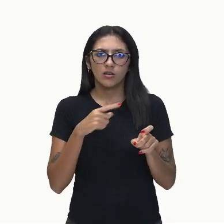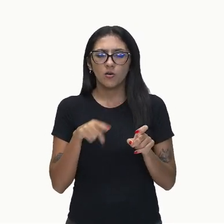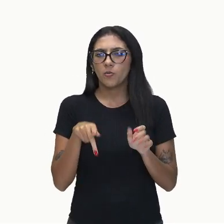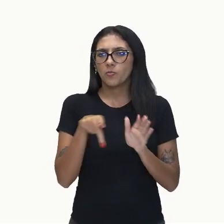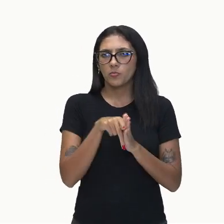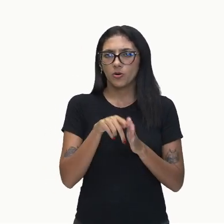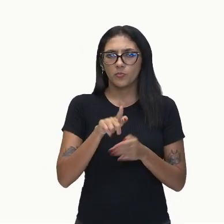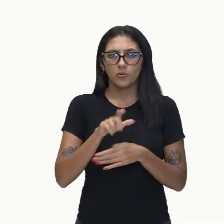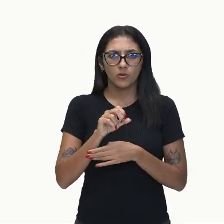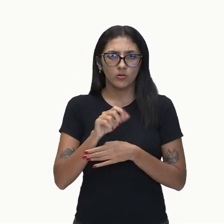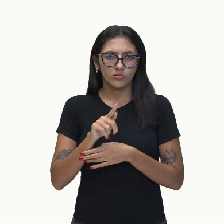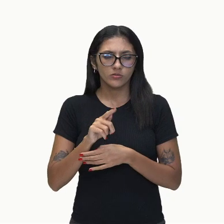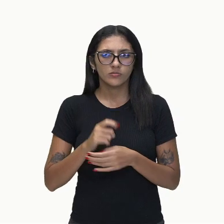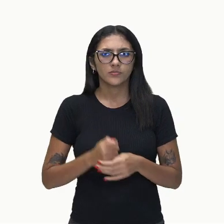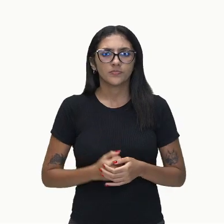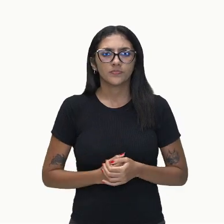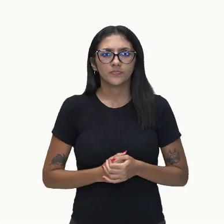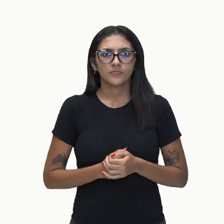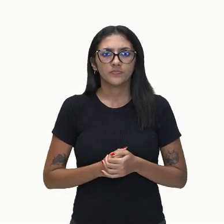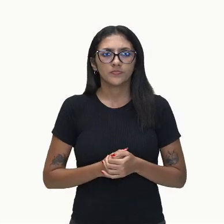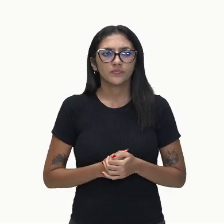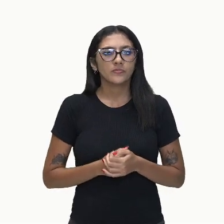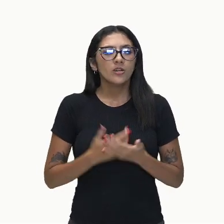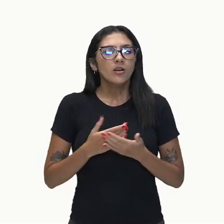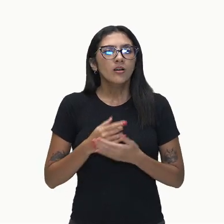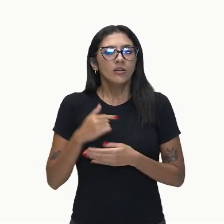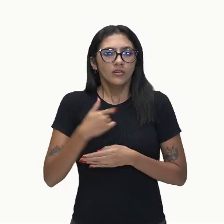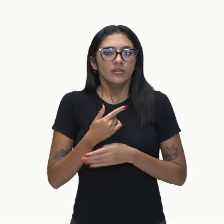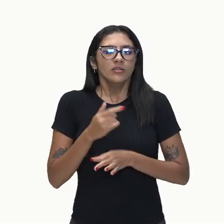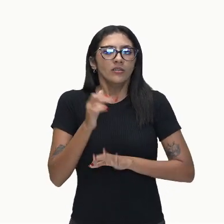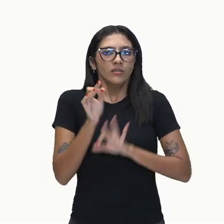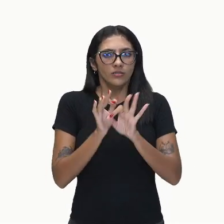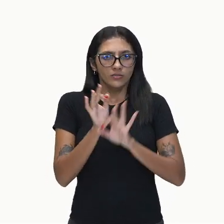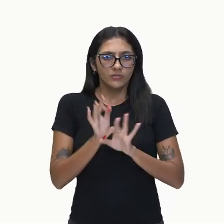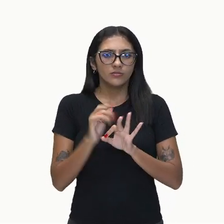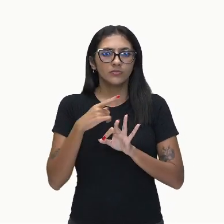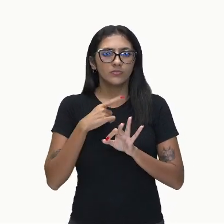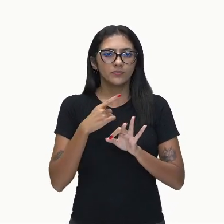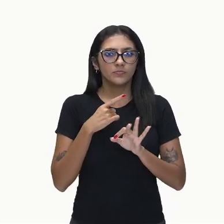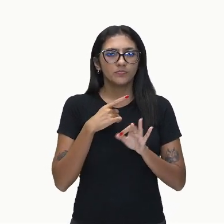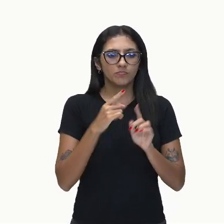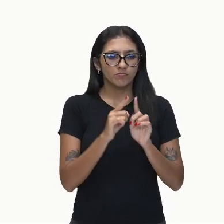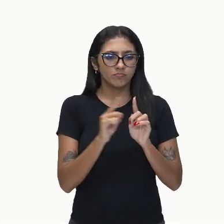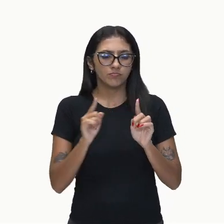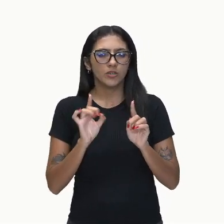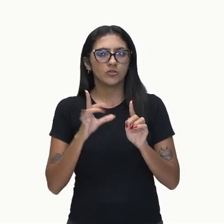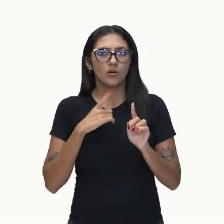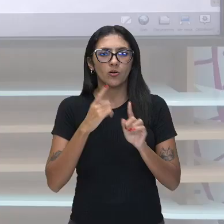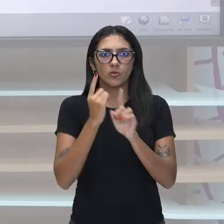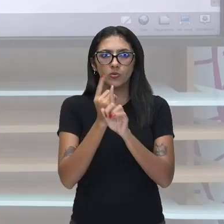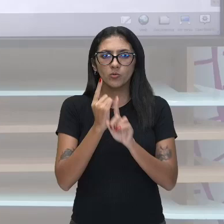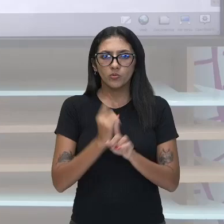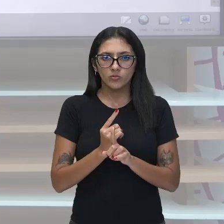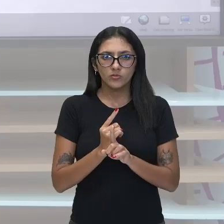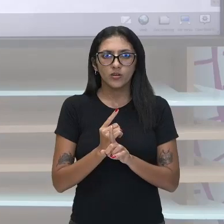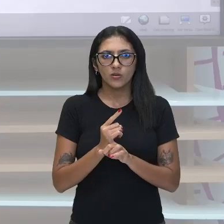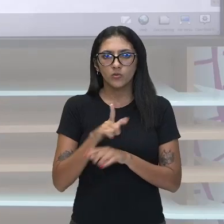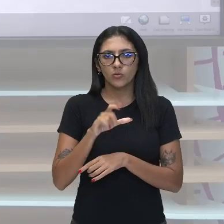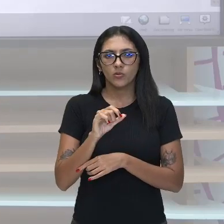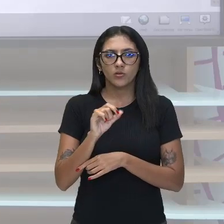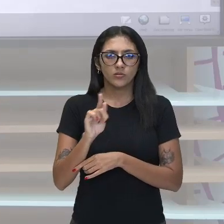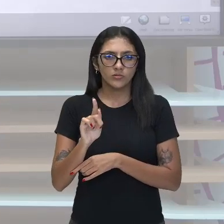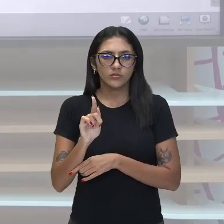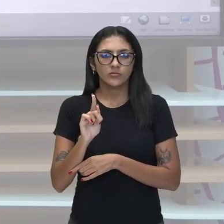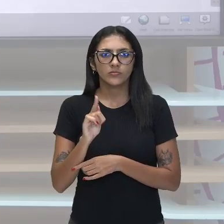tá? Então, o nosso trabalho daqui para frente vai ser encontrar o logaritmo, ou